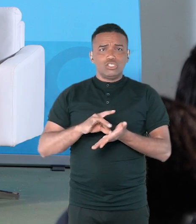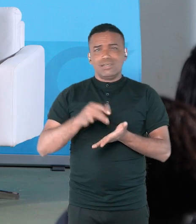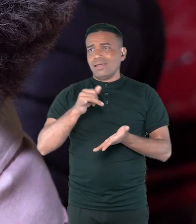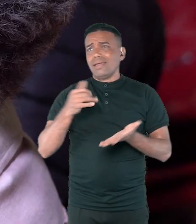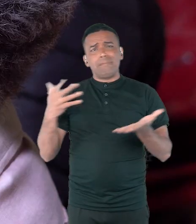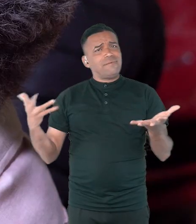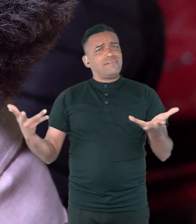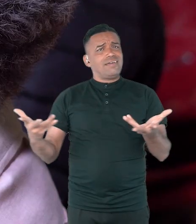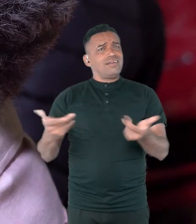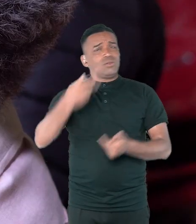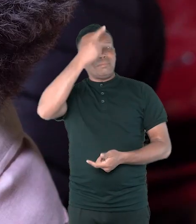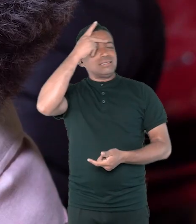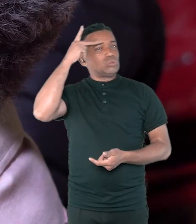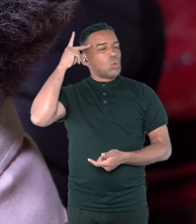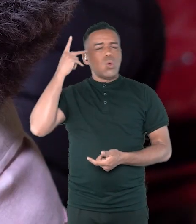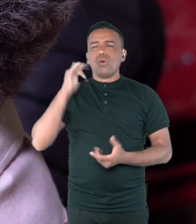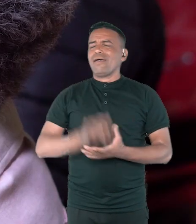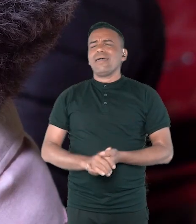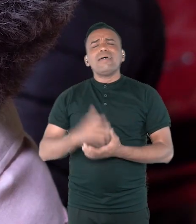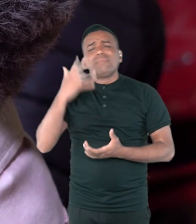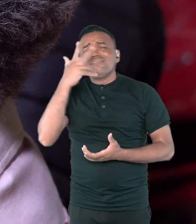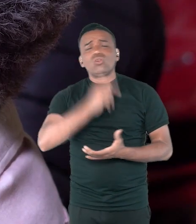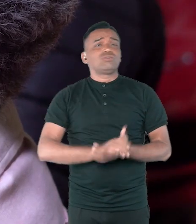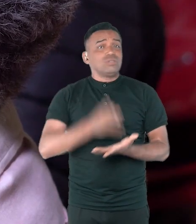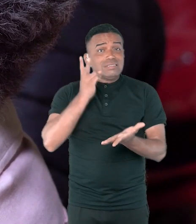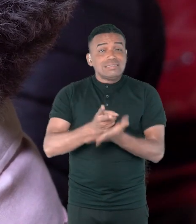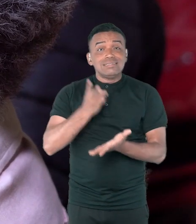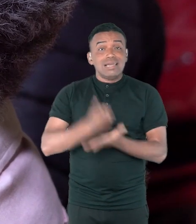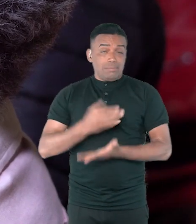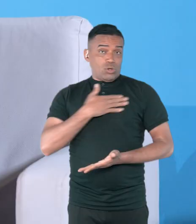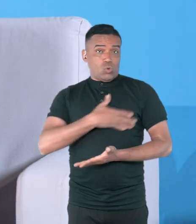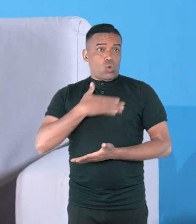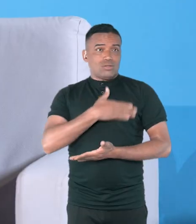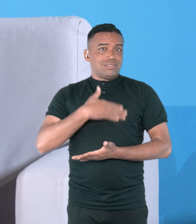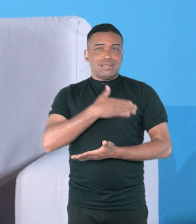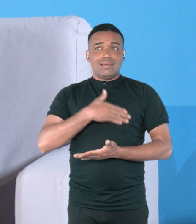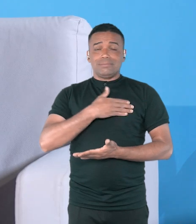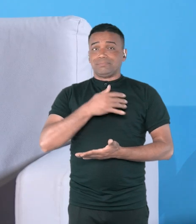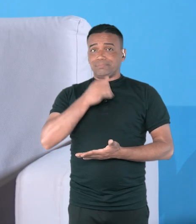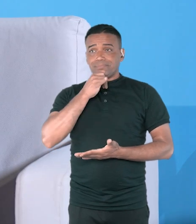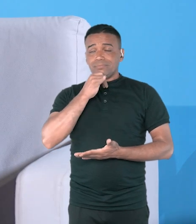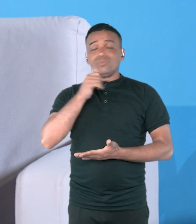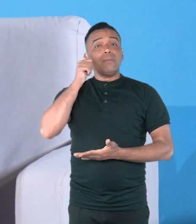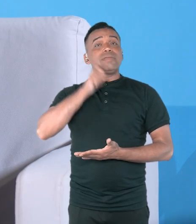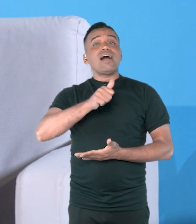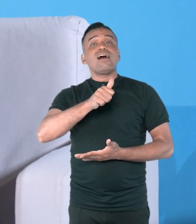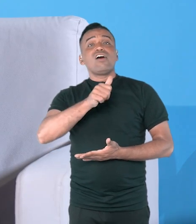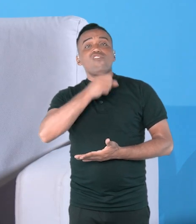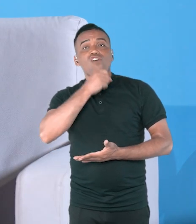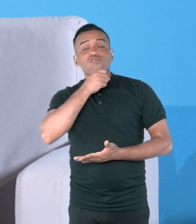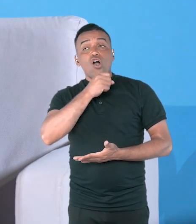realmente... O espectador acompanha com atenção. Eu sempre fui uma menina que ia minha